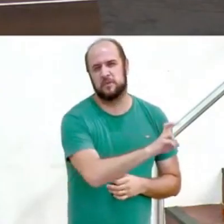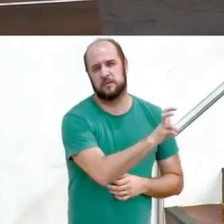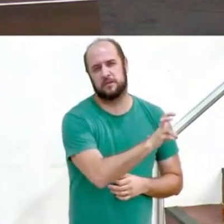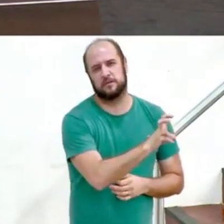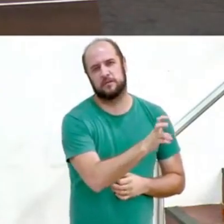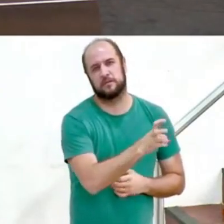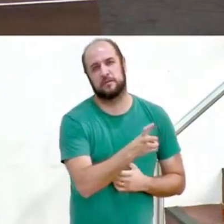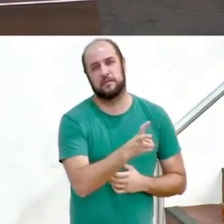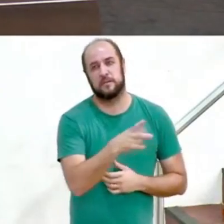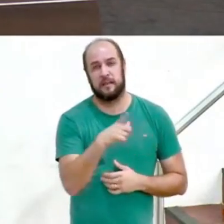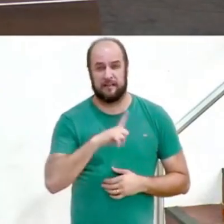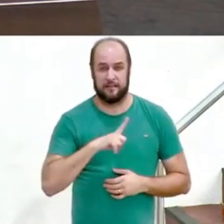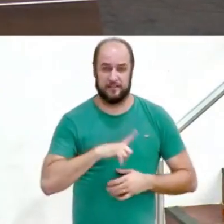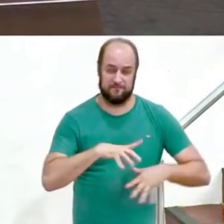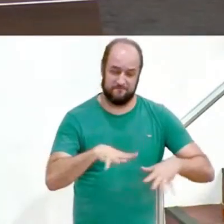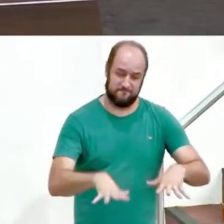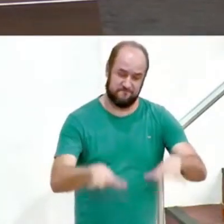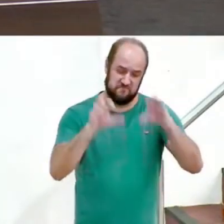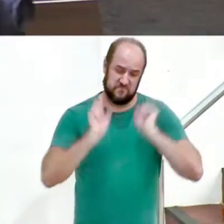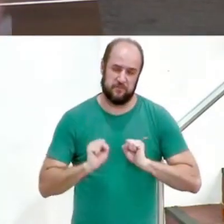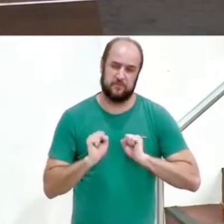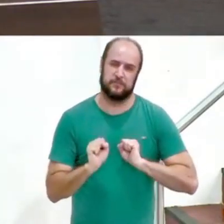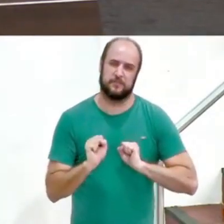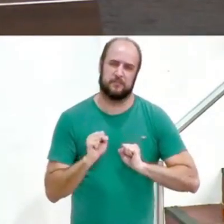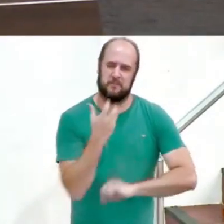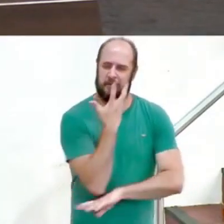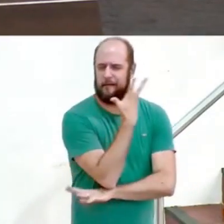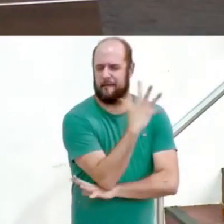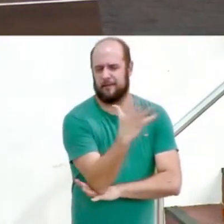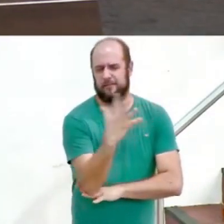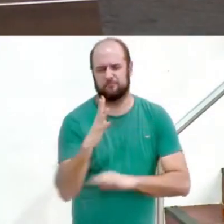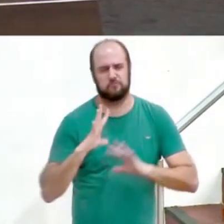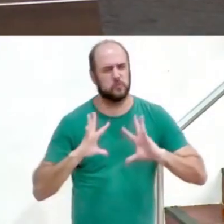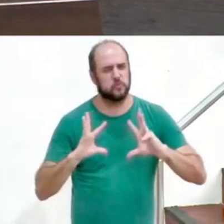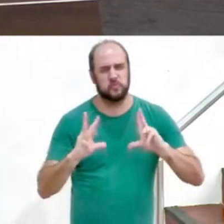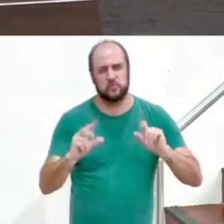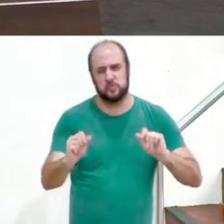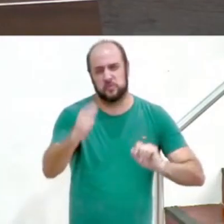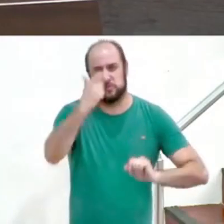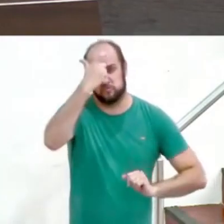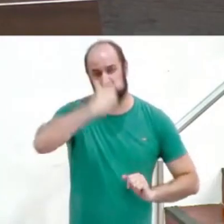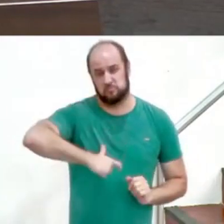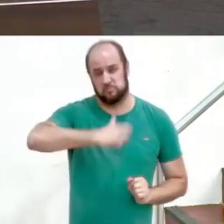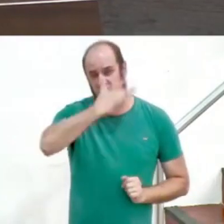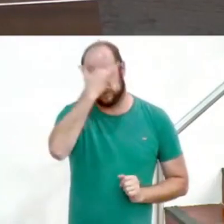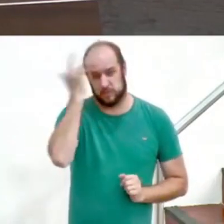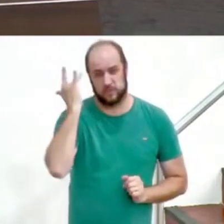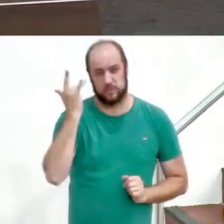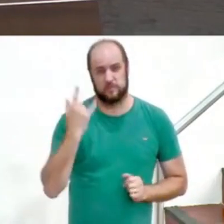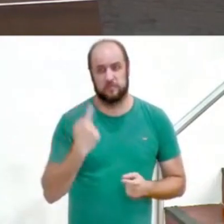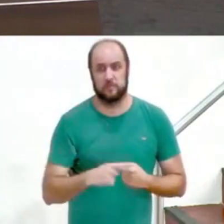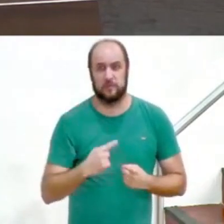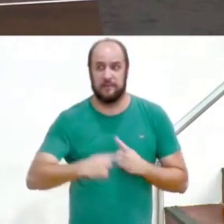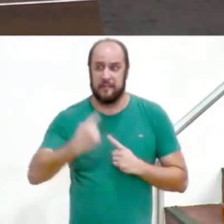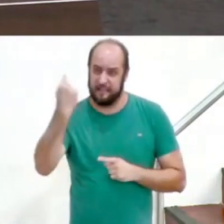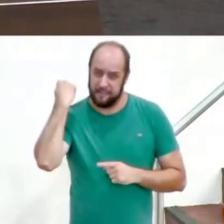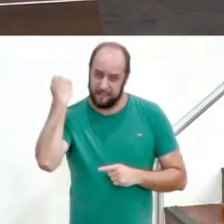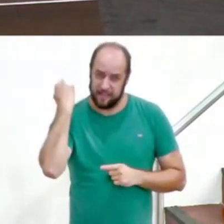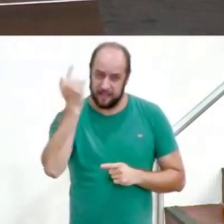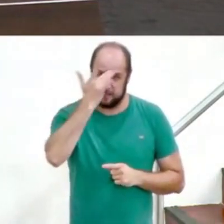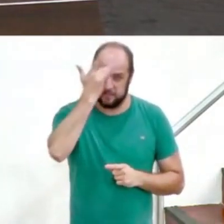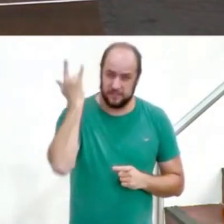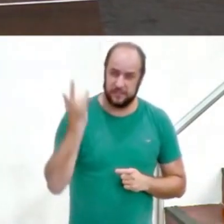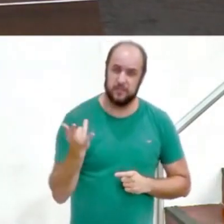trouxeram maldição sobre todo o resto da raça humana, pois os nossos primeiros pais funcionavam como uma espécie